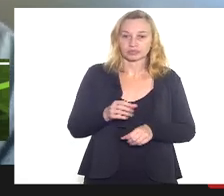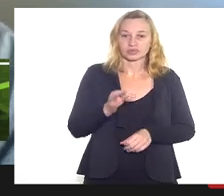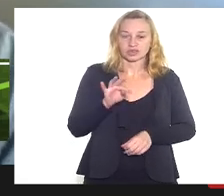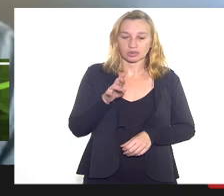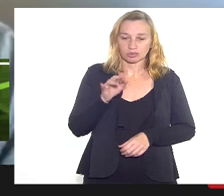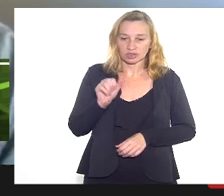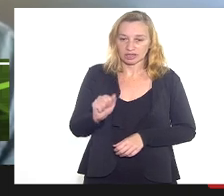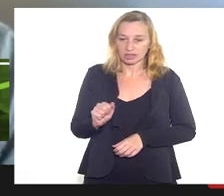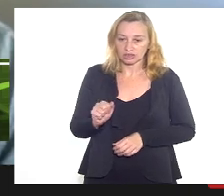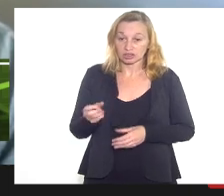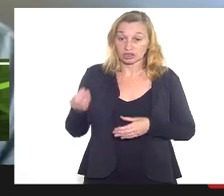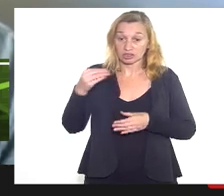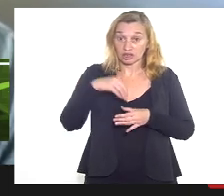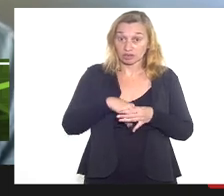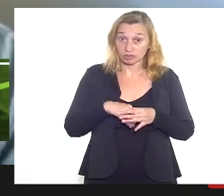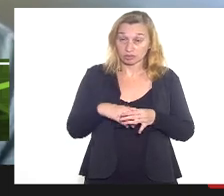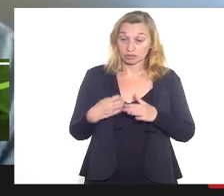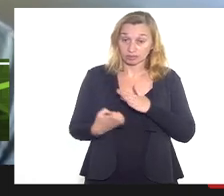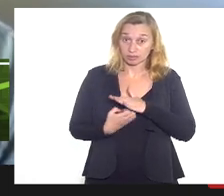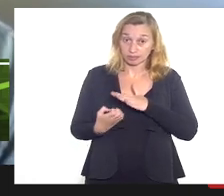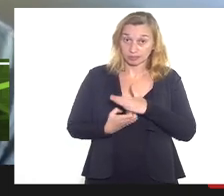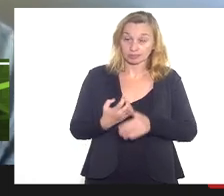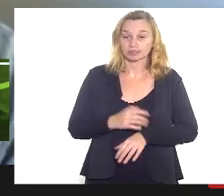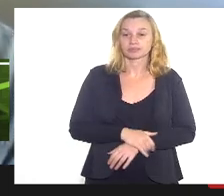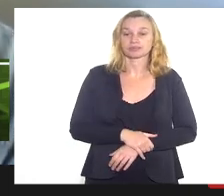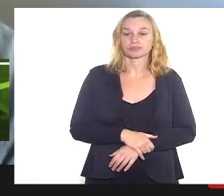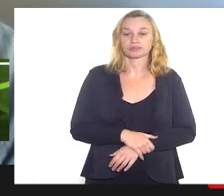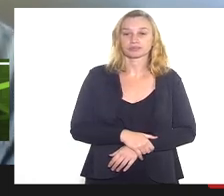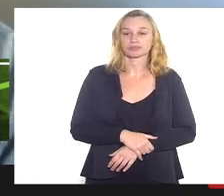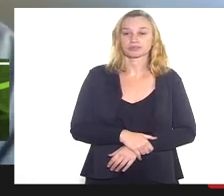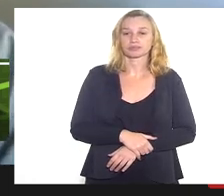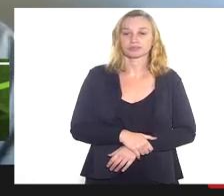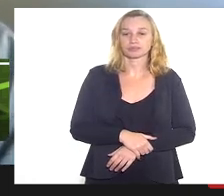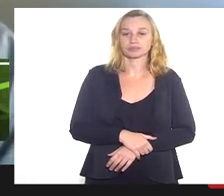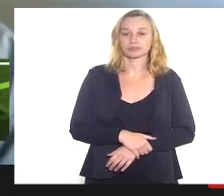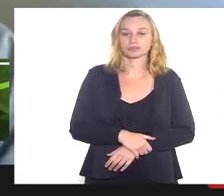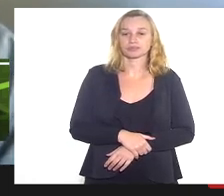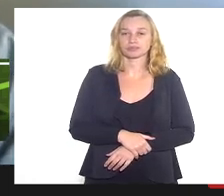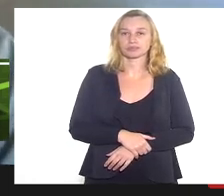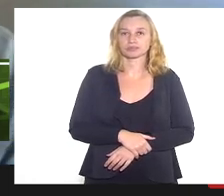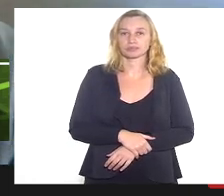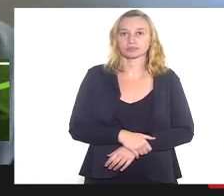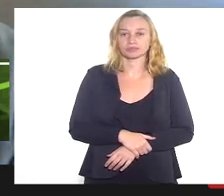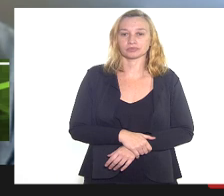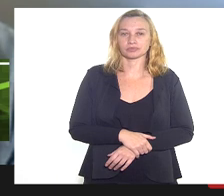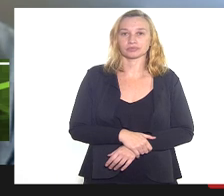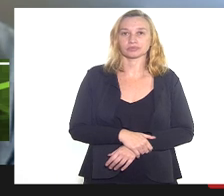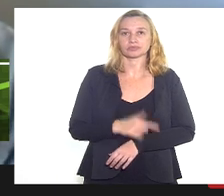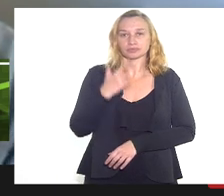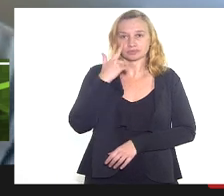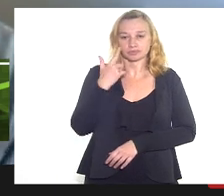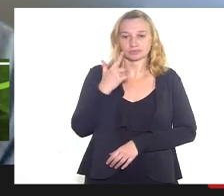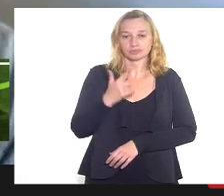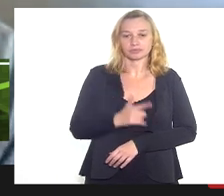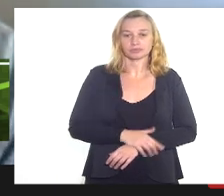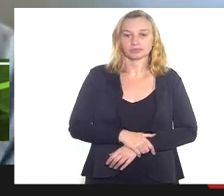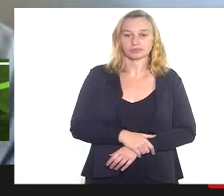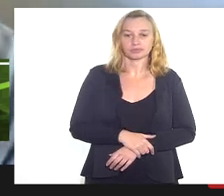tributaristas externos, né? Para que a gente possa firmar